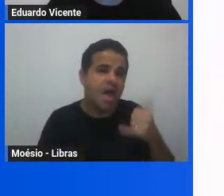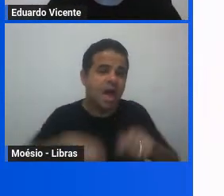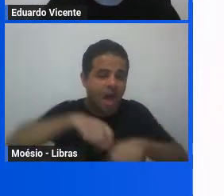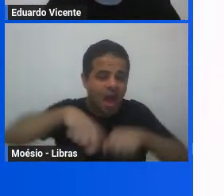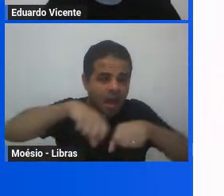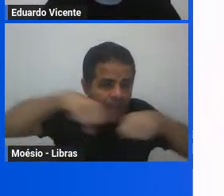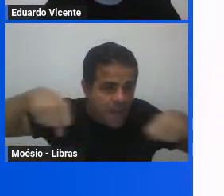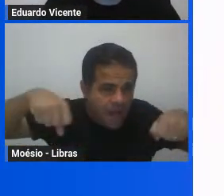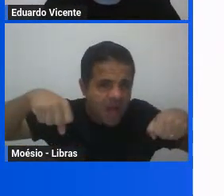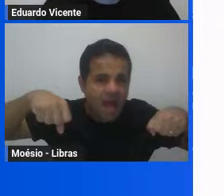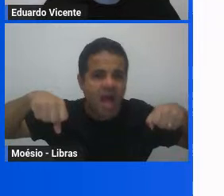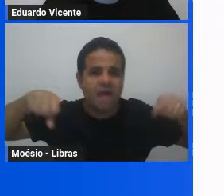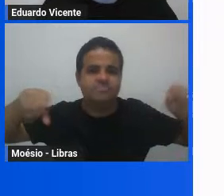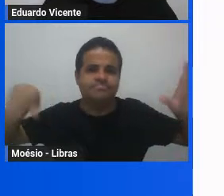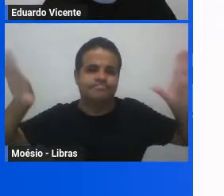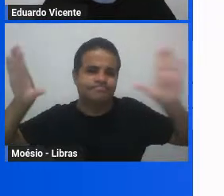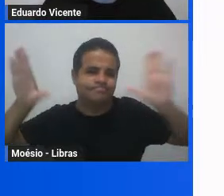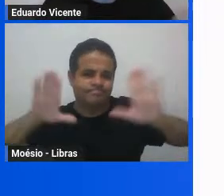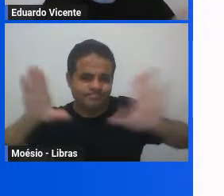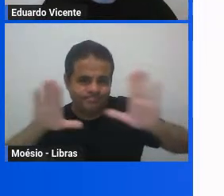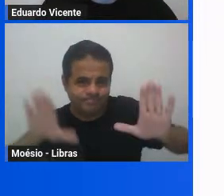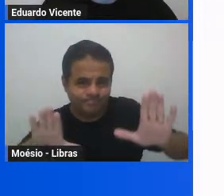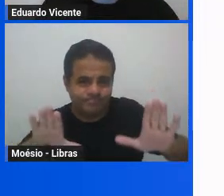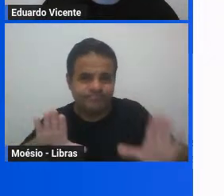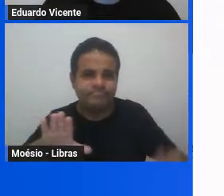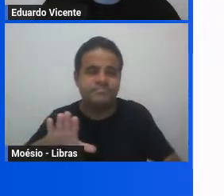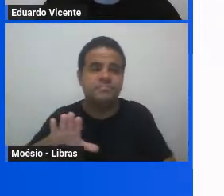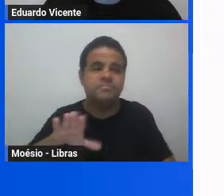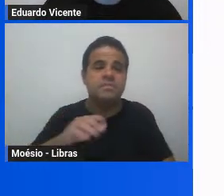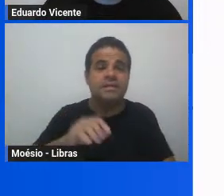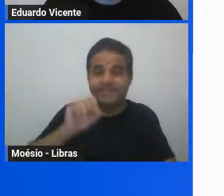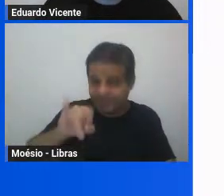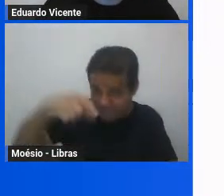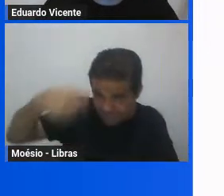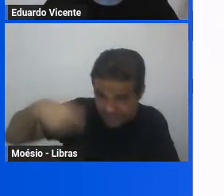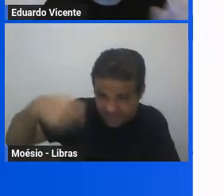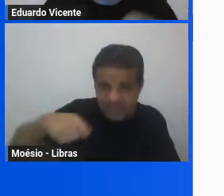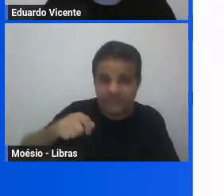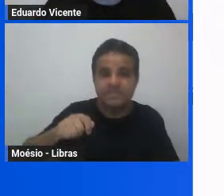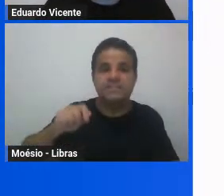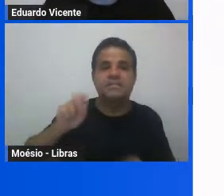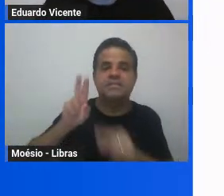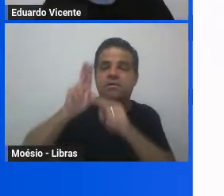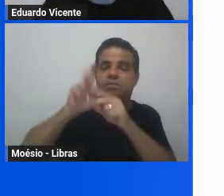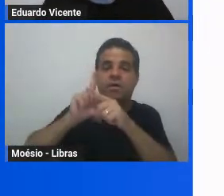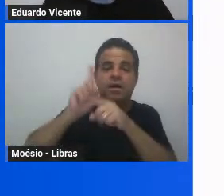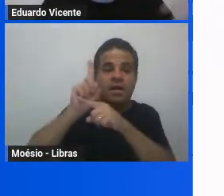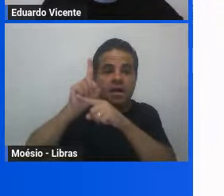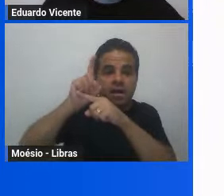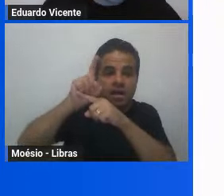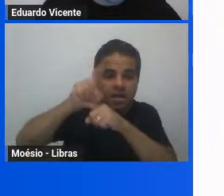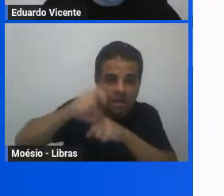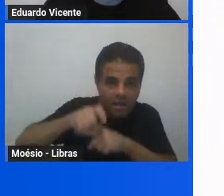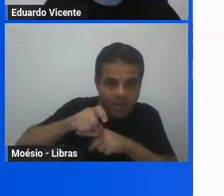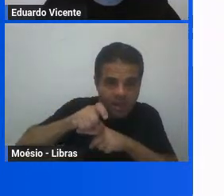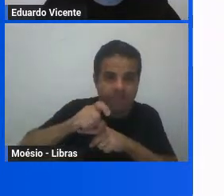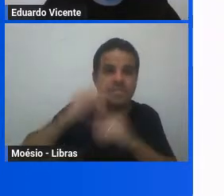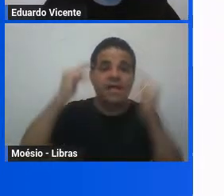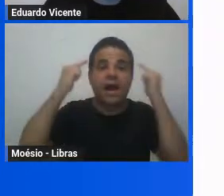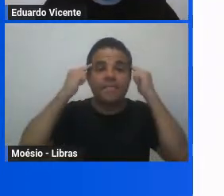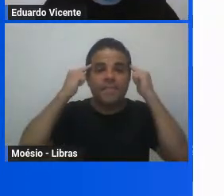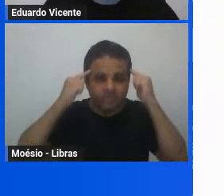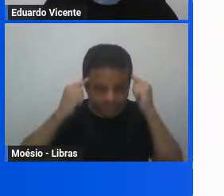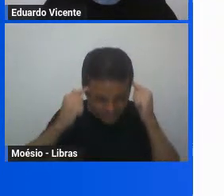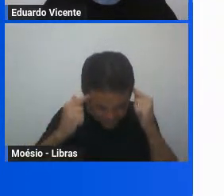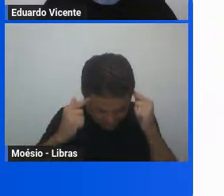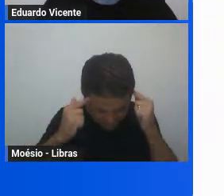cadarço, né? Se você tiver que fazer algo nessa situação, prefira agachar-se, mas não abaixar, tá?